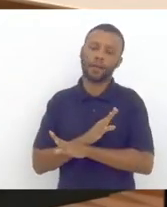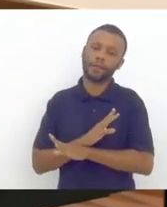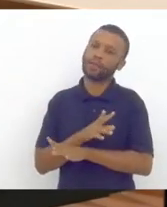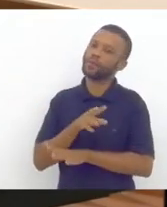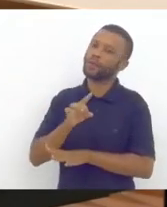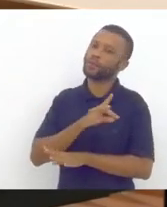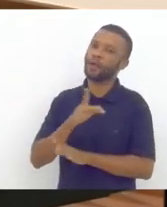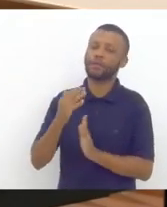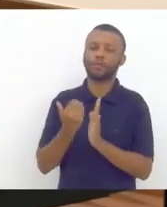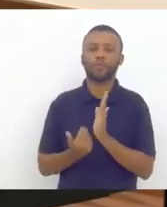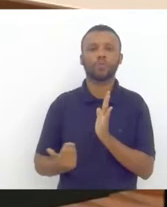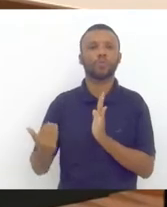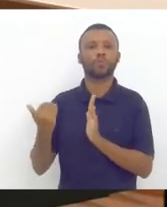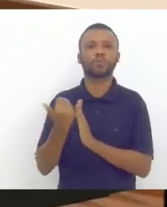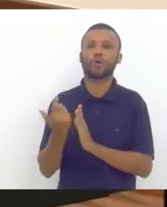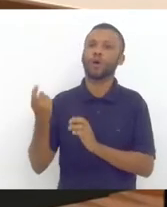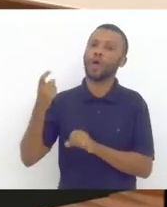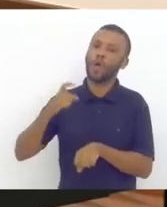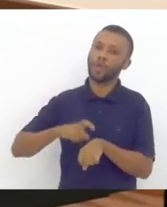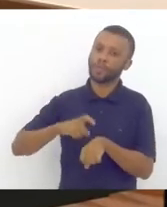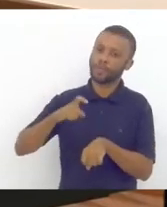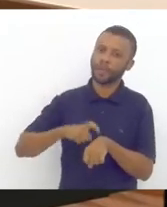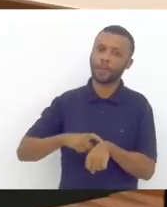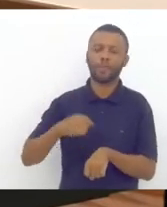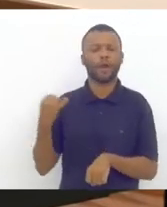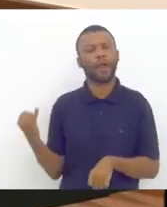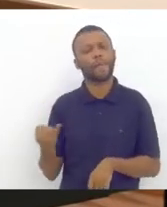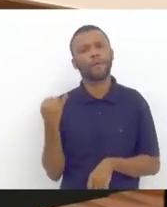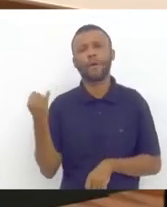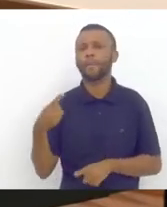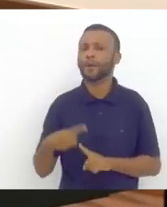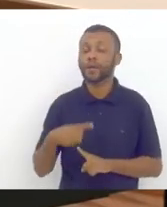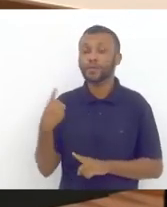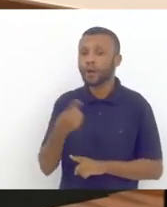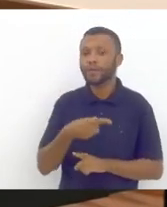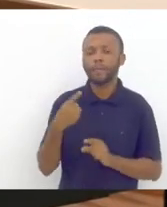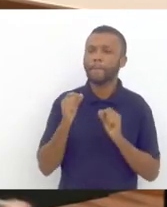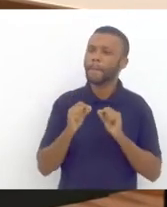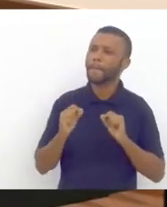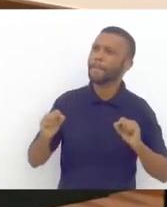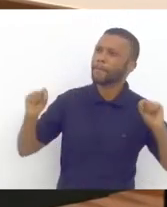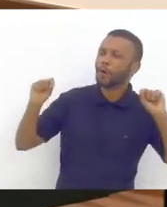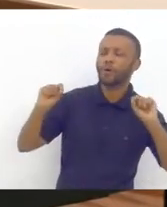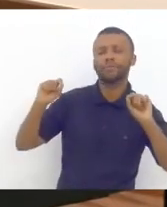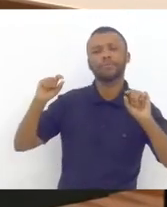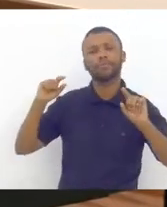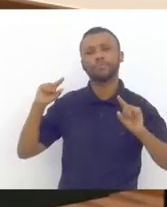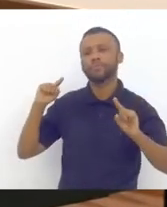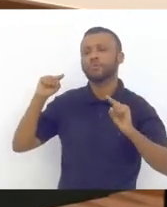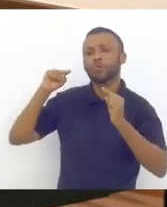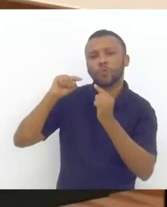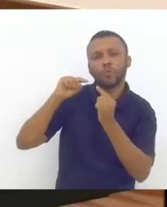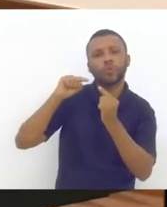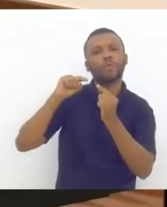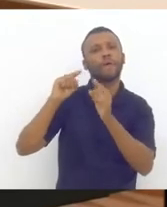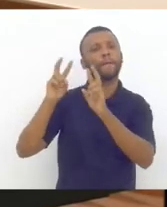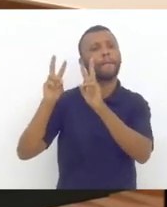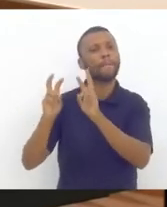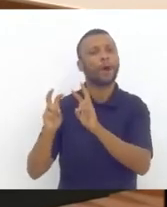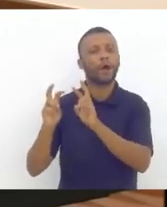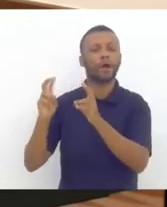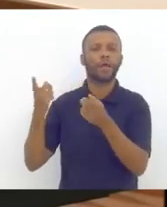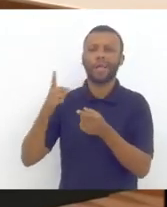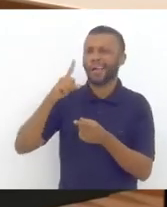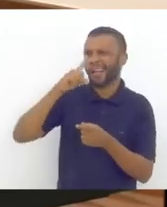do tempo, é importantíssimo, porque nós estamos aí indo de encontro a questões tipo ao fracasso